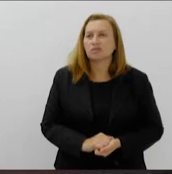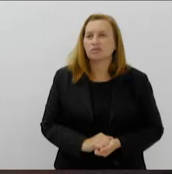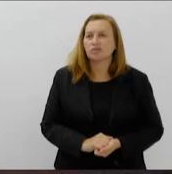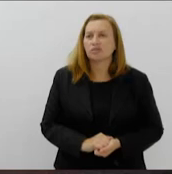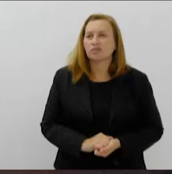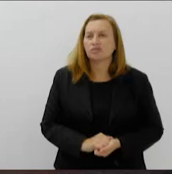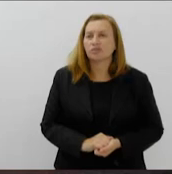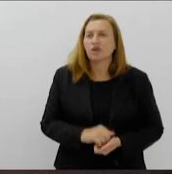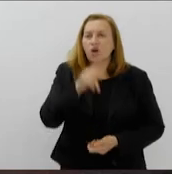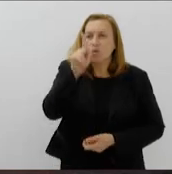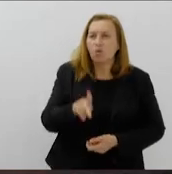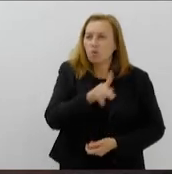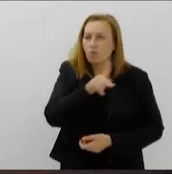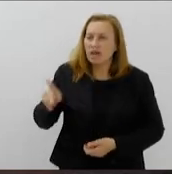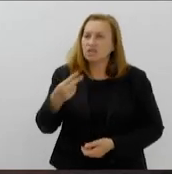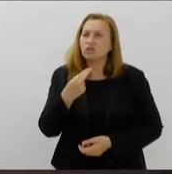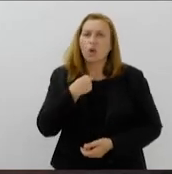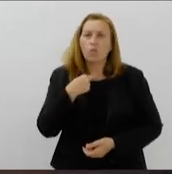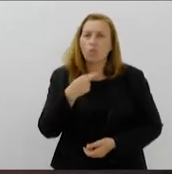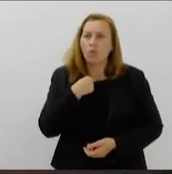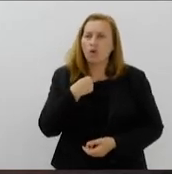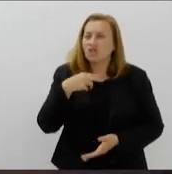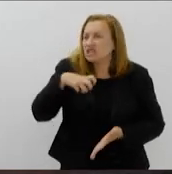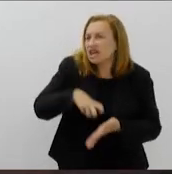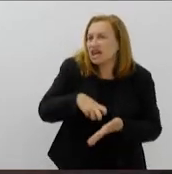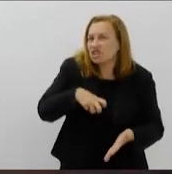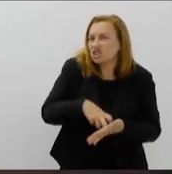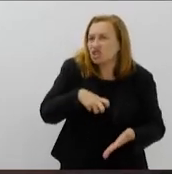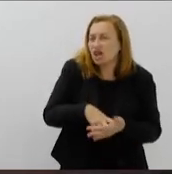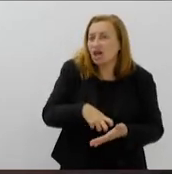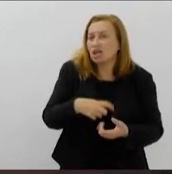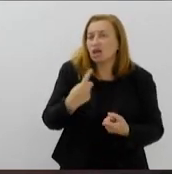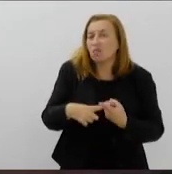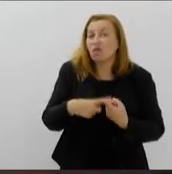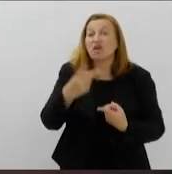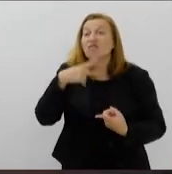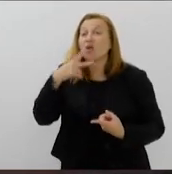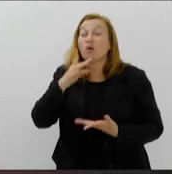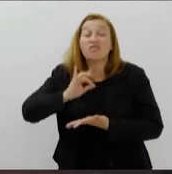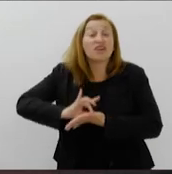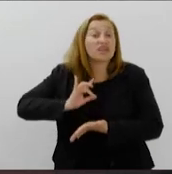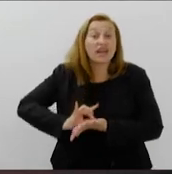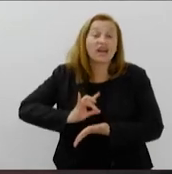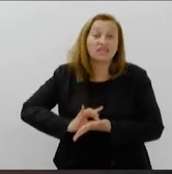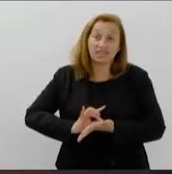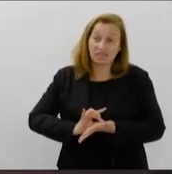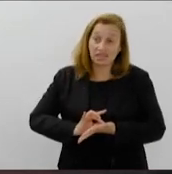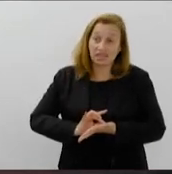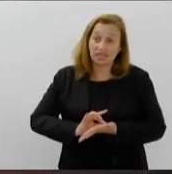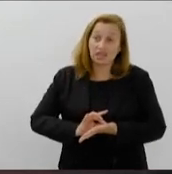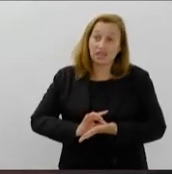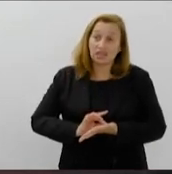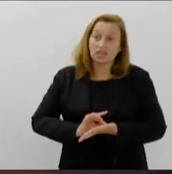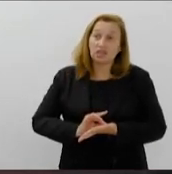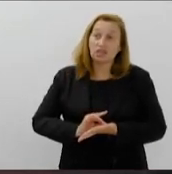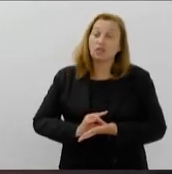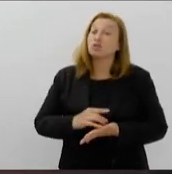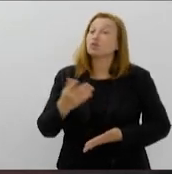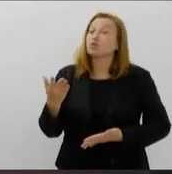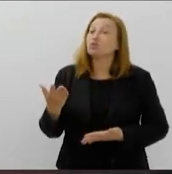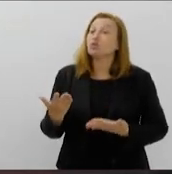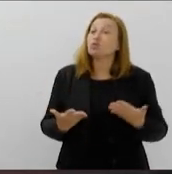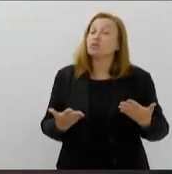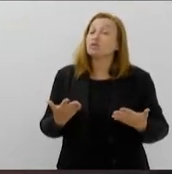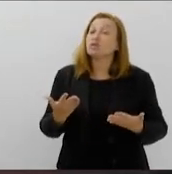O padre não pode ser punido por ter falado a verdade diante dos seus fiéis.